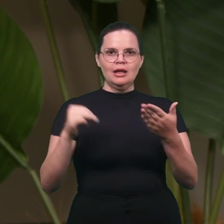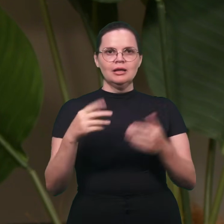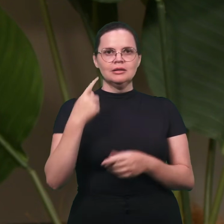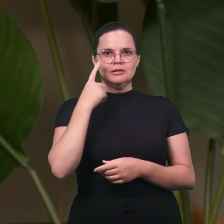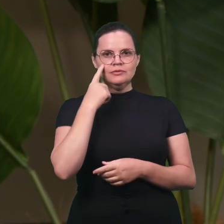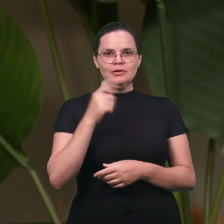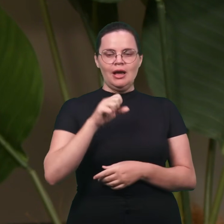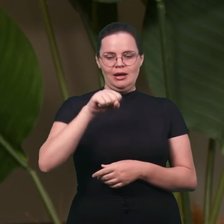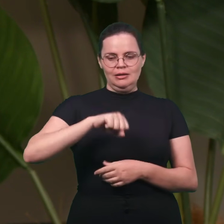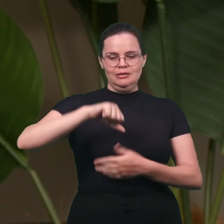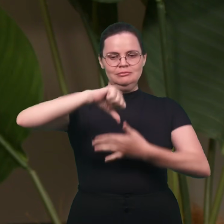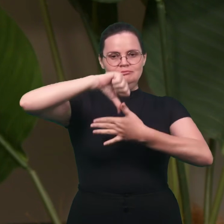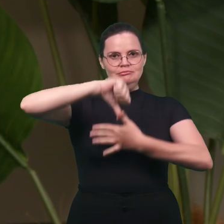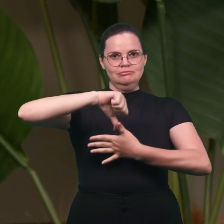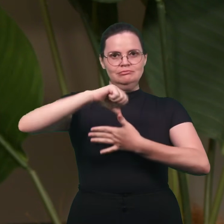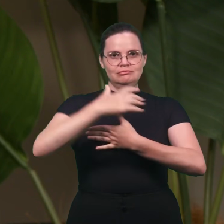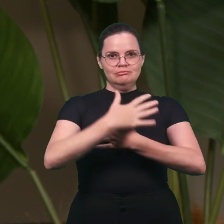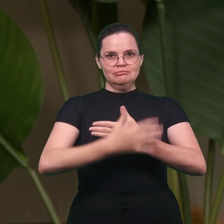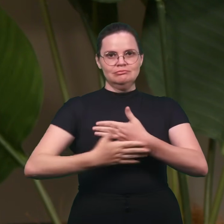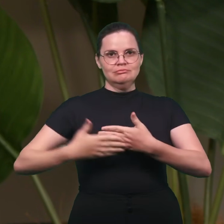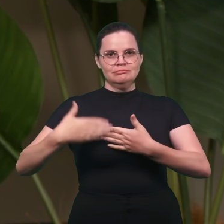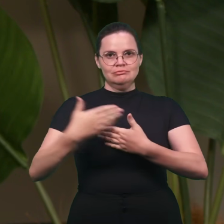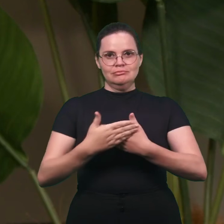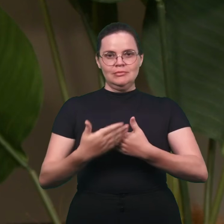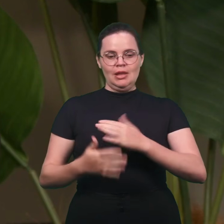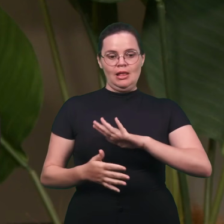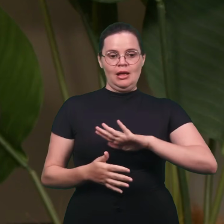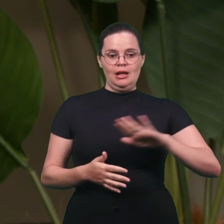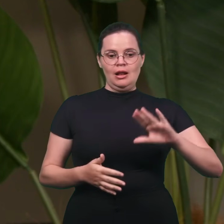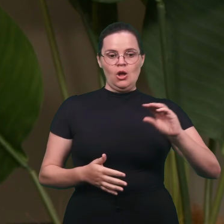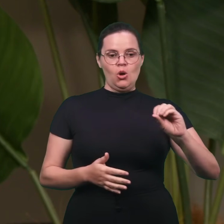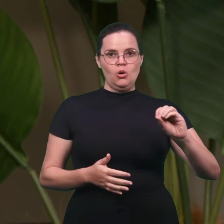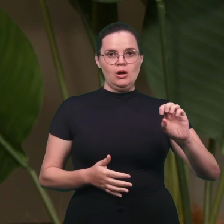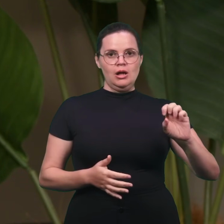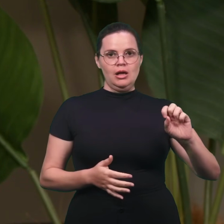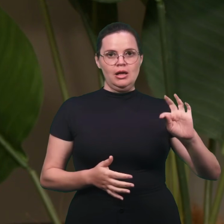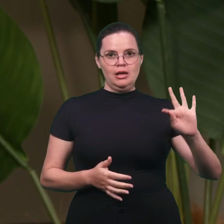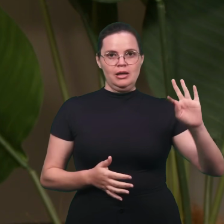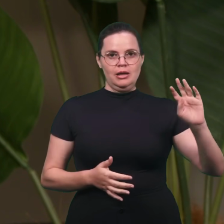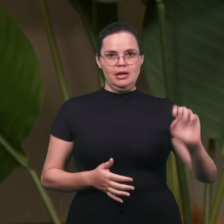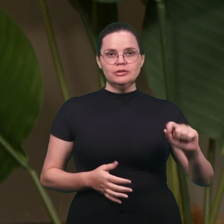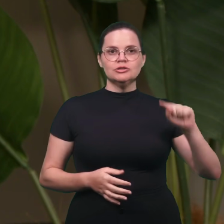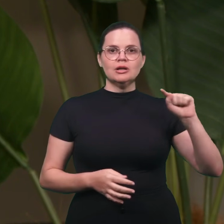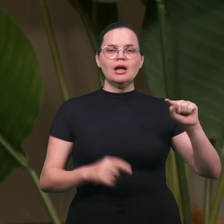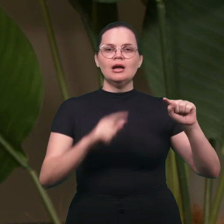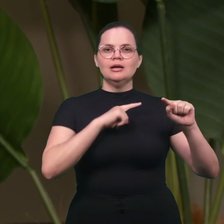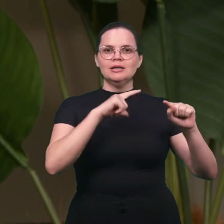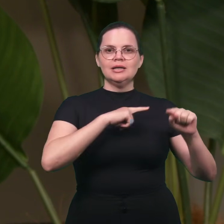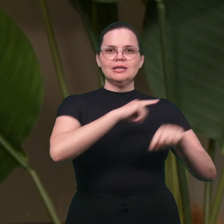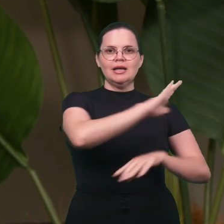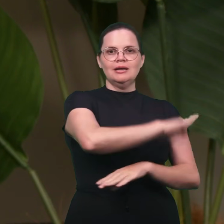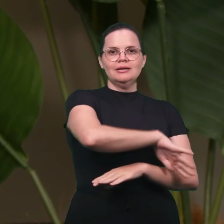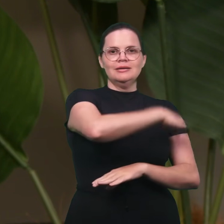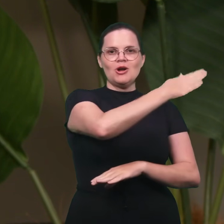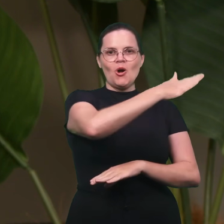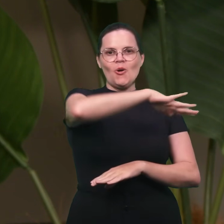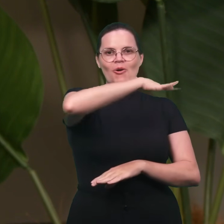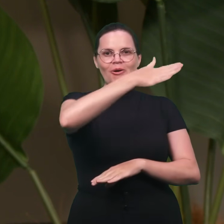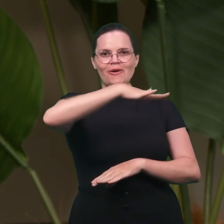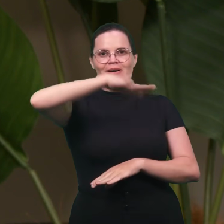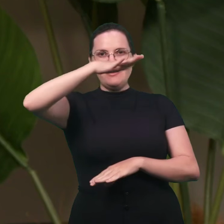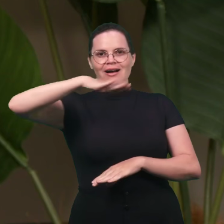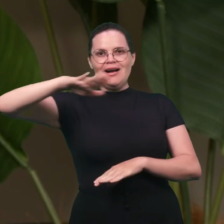América do Sul, na região oeste, na Cordilheira dos Andes, país